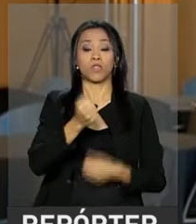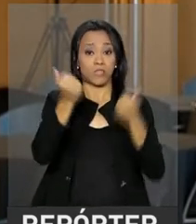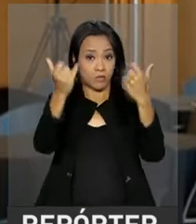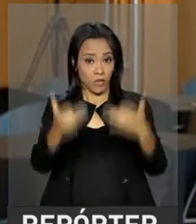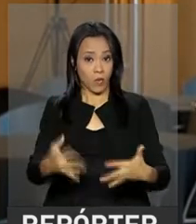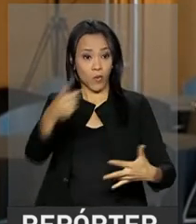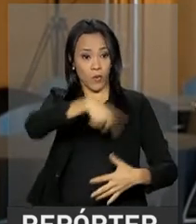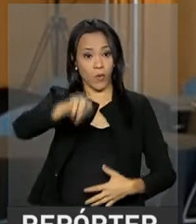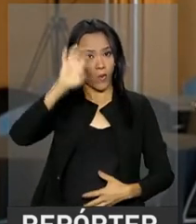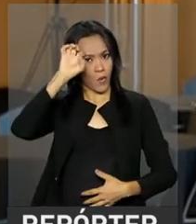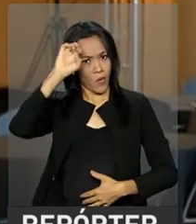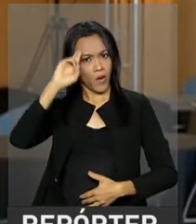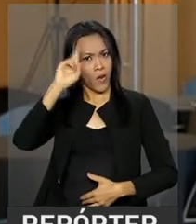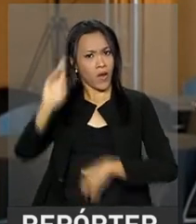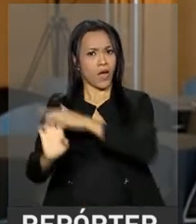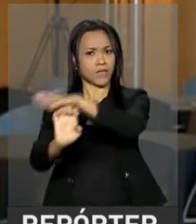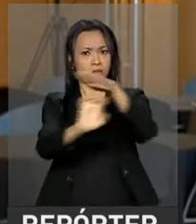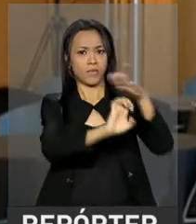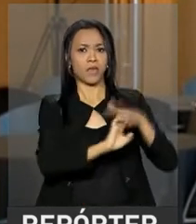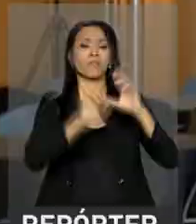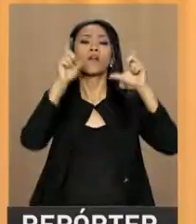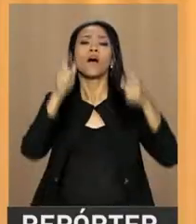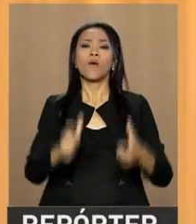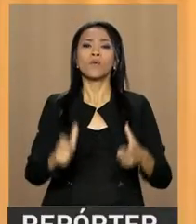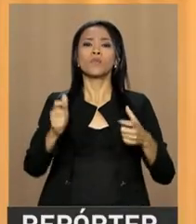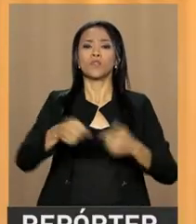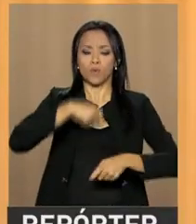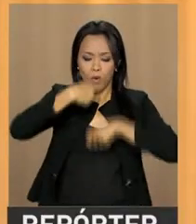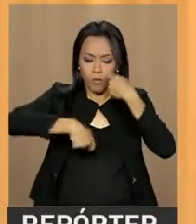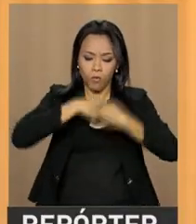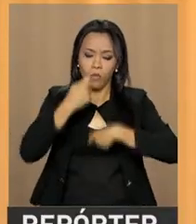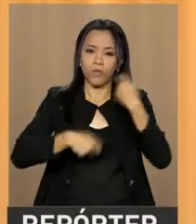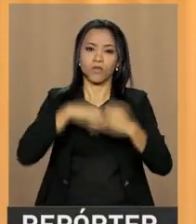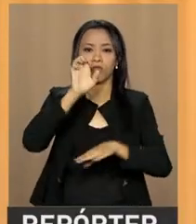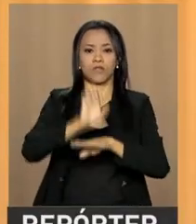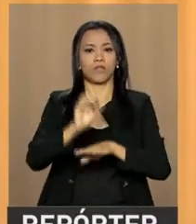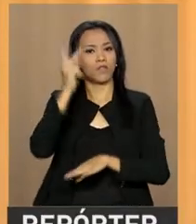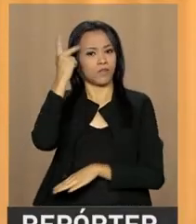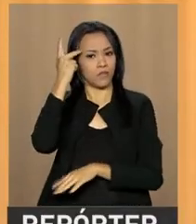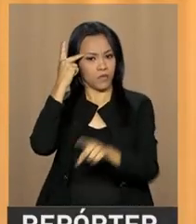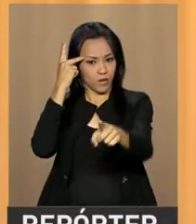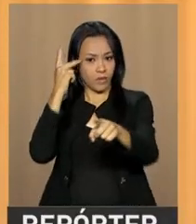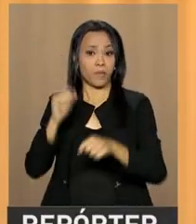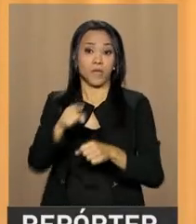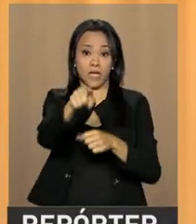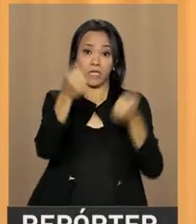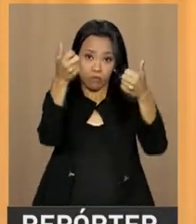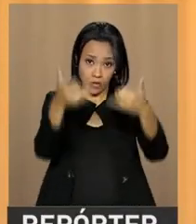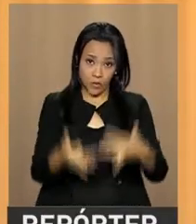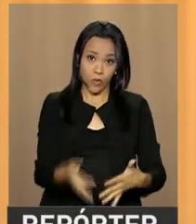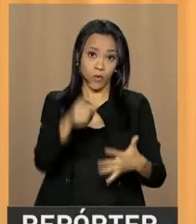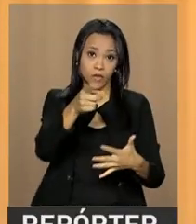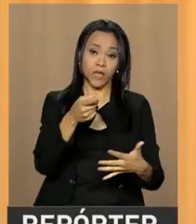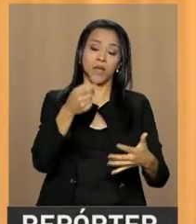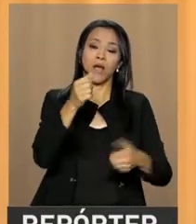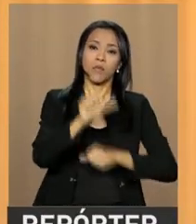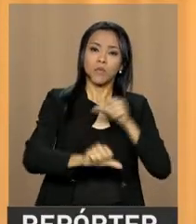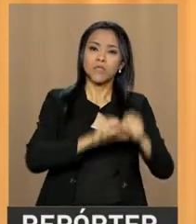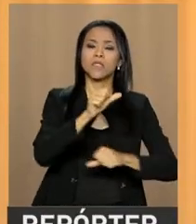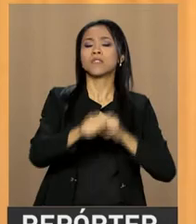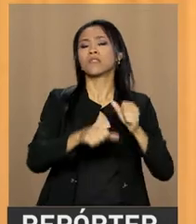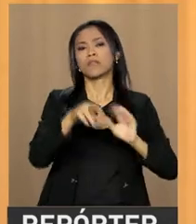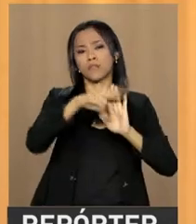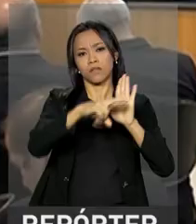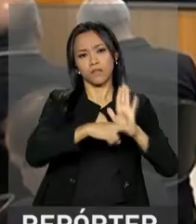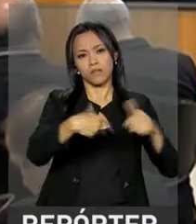setor imobiliário durante um almoço na capital paulista. Segundo o ministro, o governo busca a aprovação das reformas trabalhista e previdenciária que